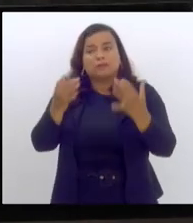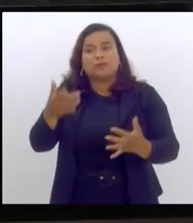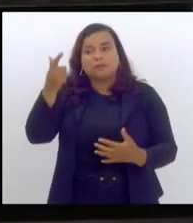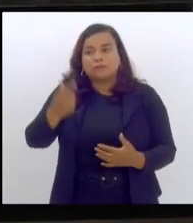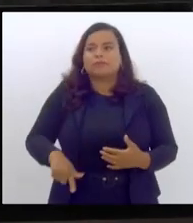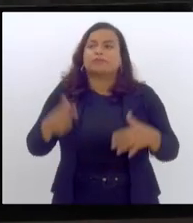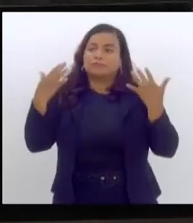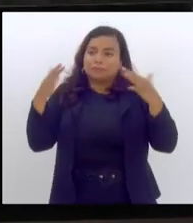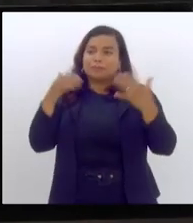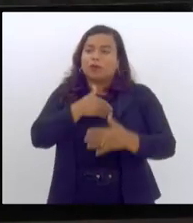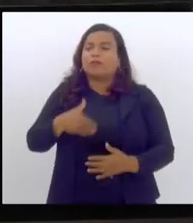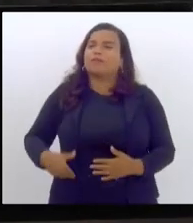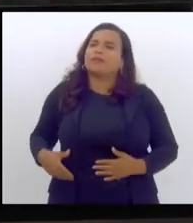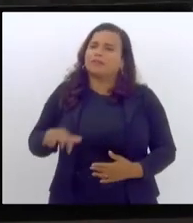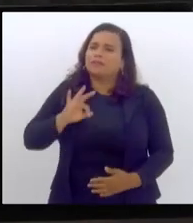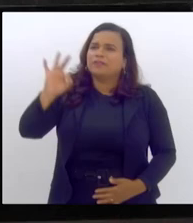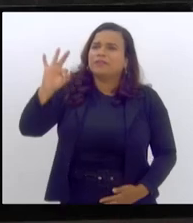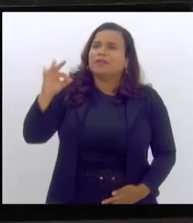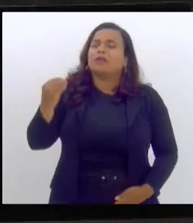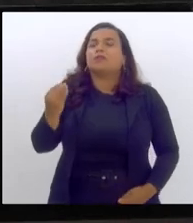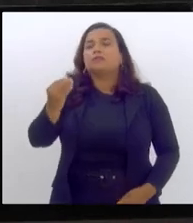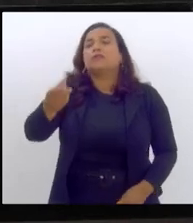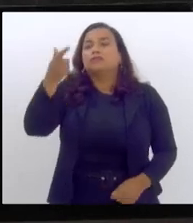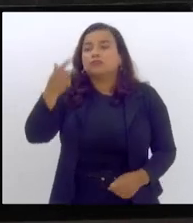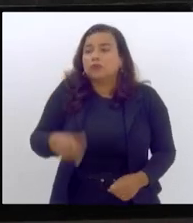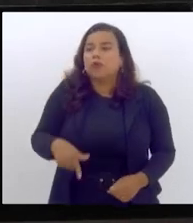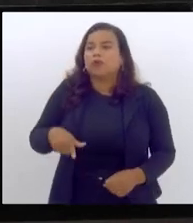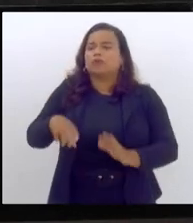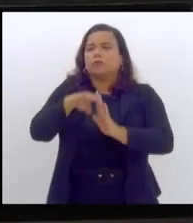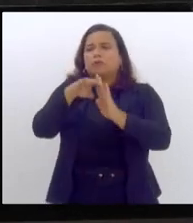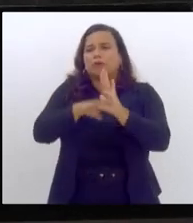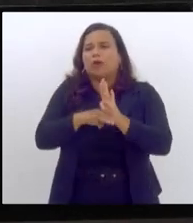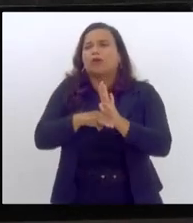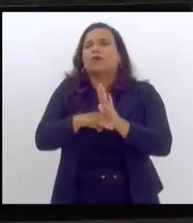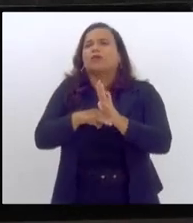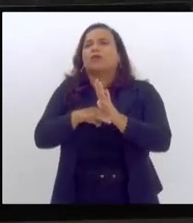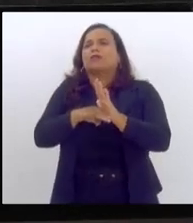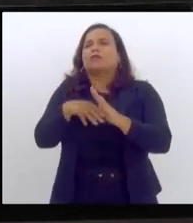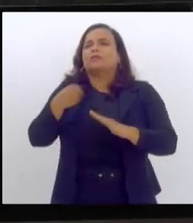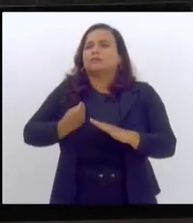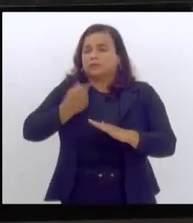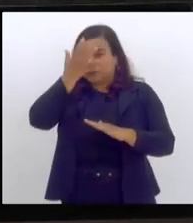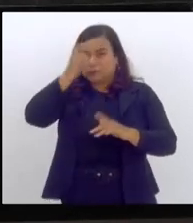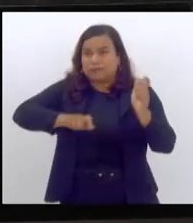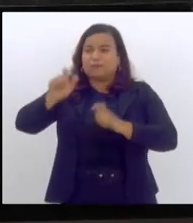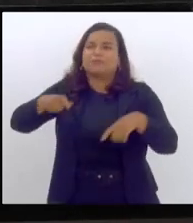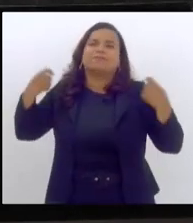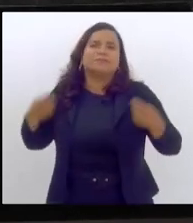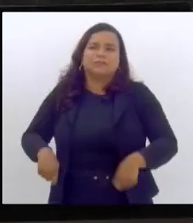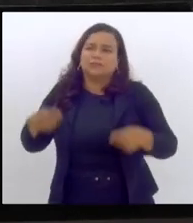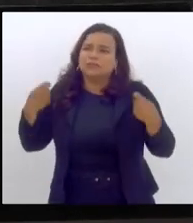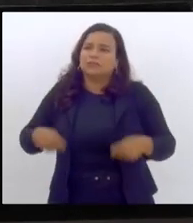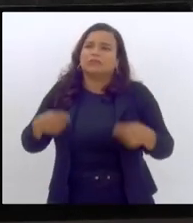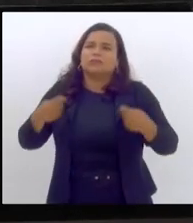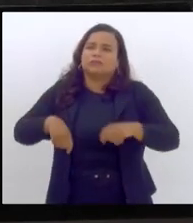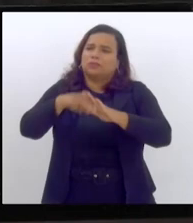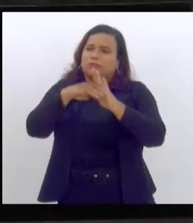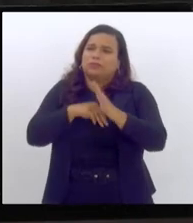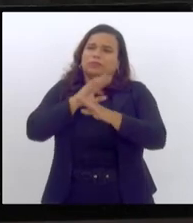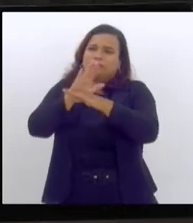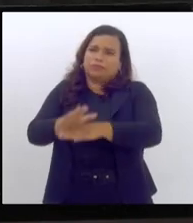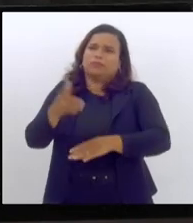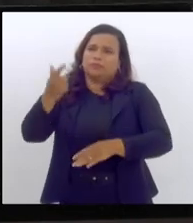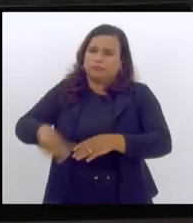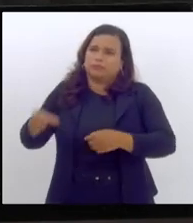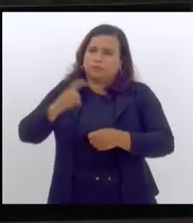vez o governo federal por trazer de volta um programa que está aí, as pessoas precisando desse programa ser